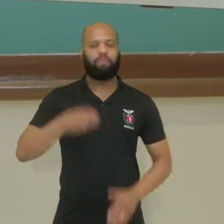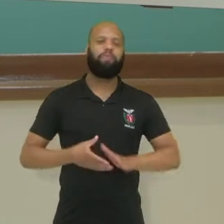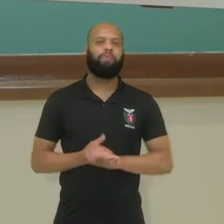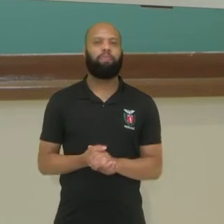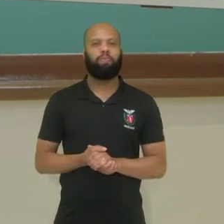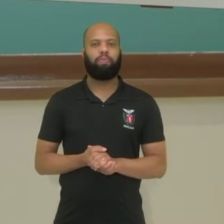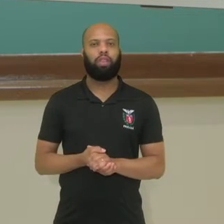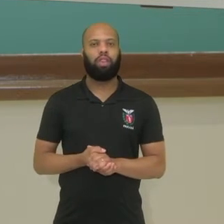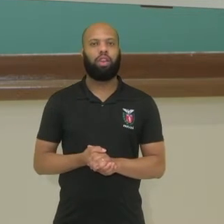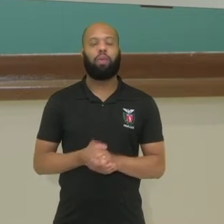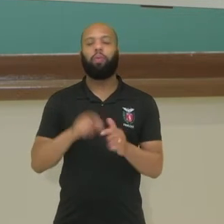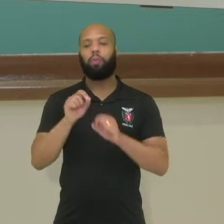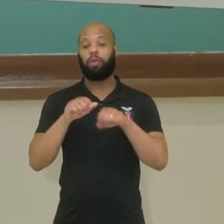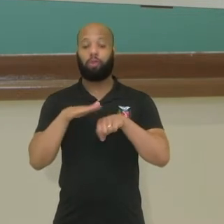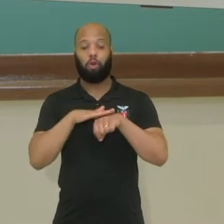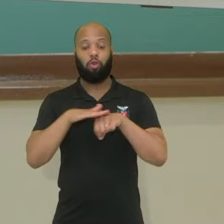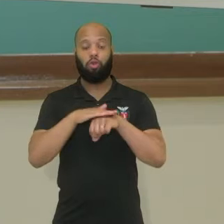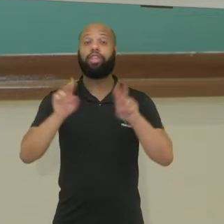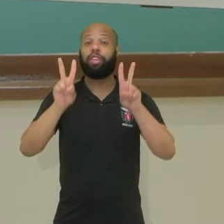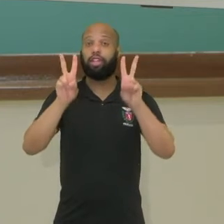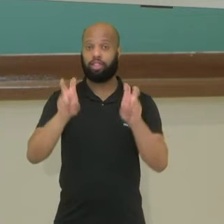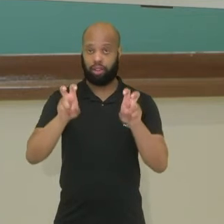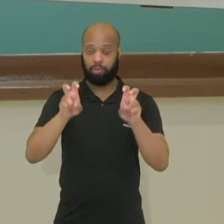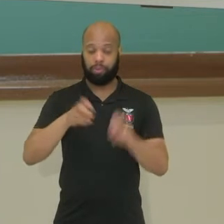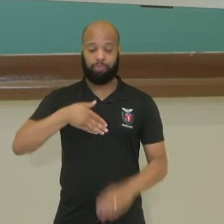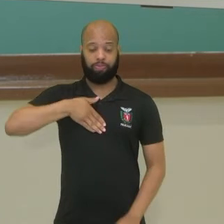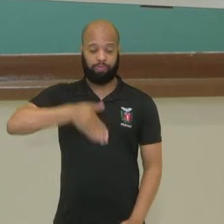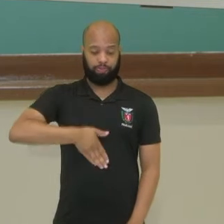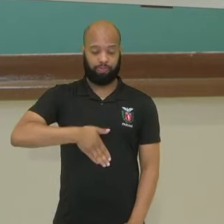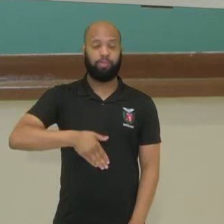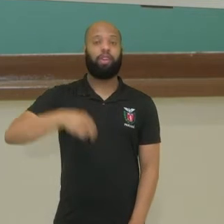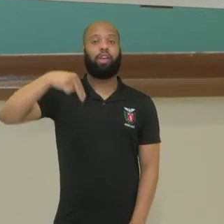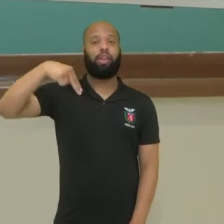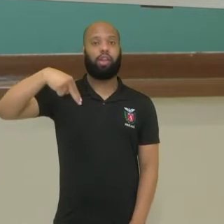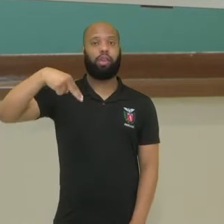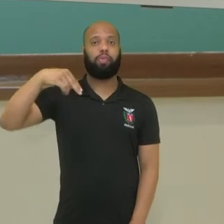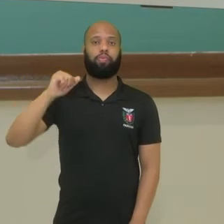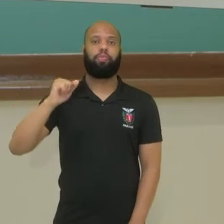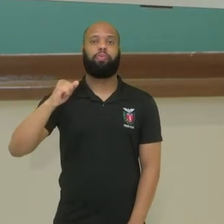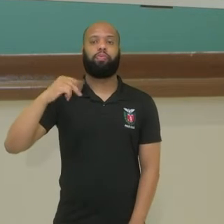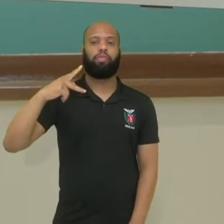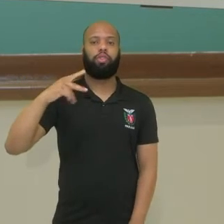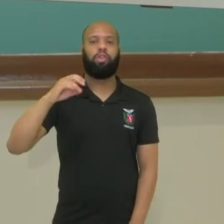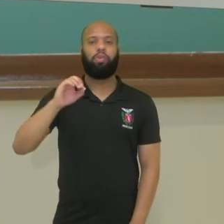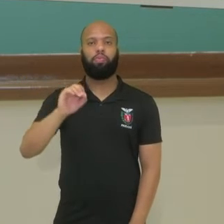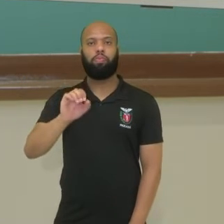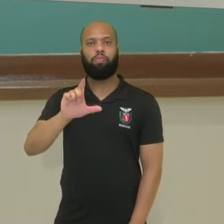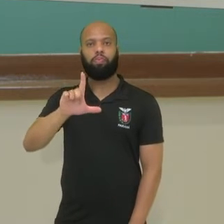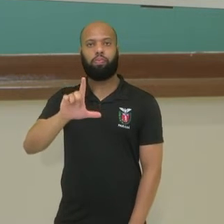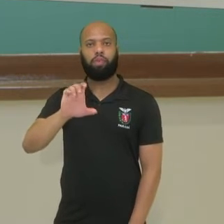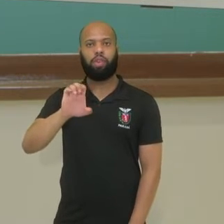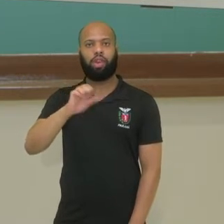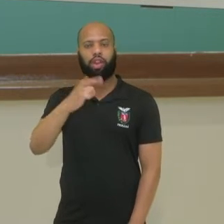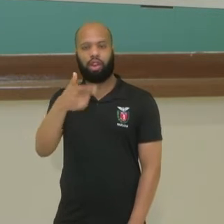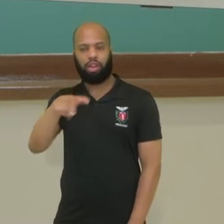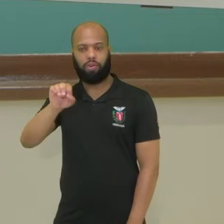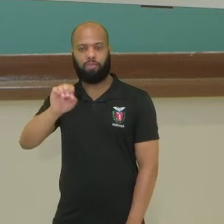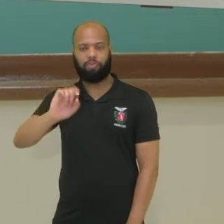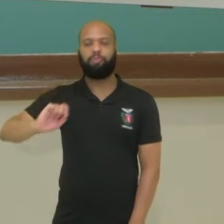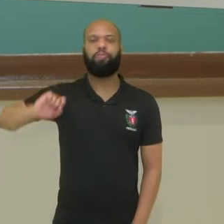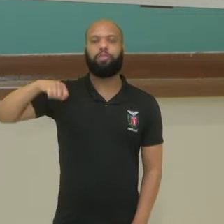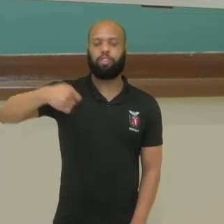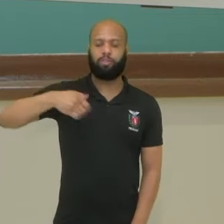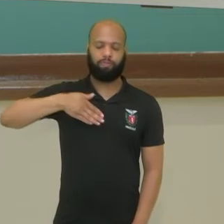intérprete, para o nosso bate-papo sobre Napoleão Bonaparte, né? Eu tenho certeza que você já ouviu esse nome,